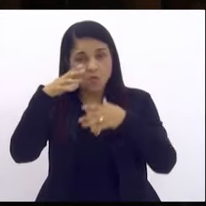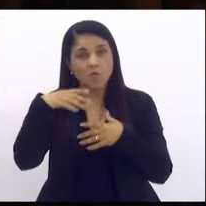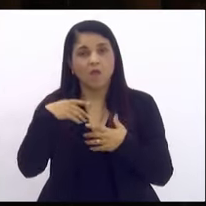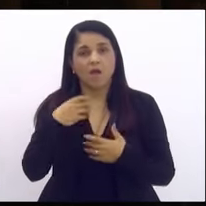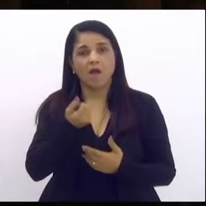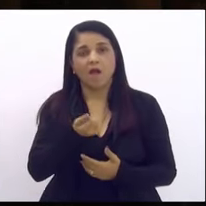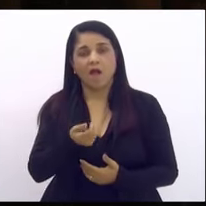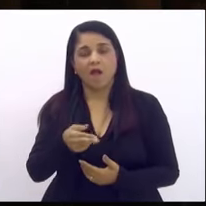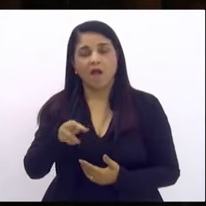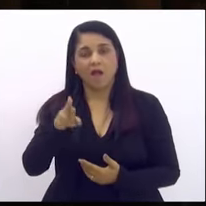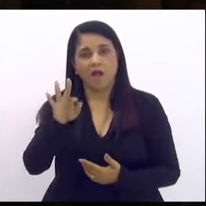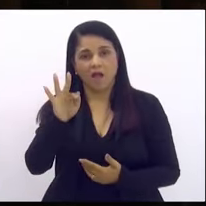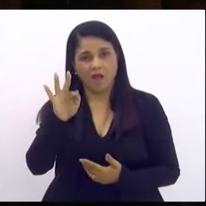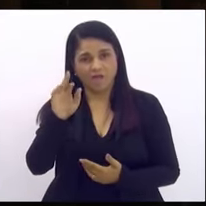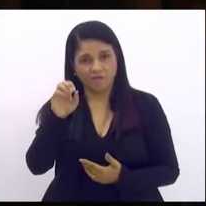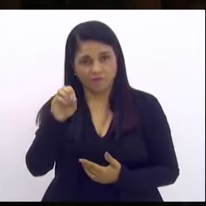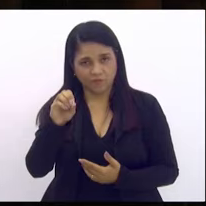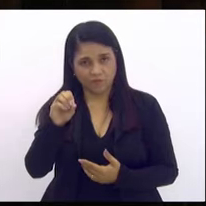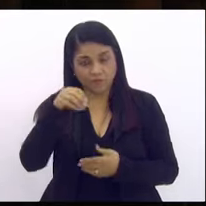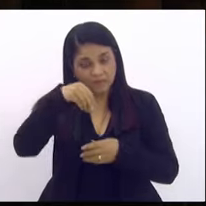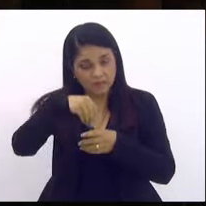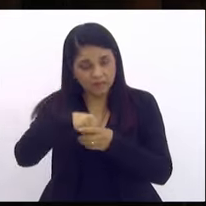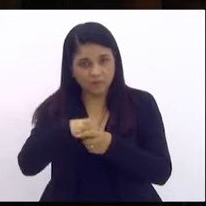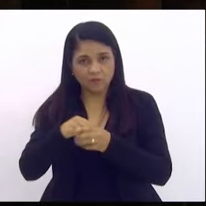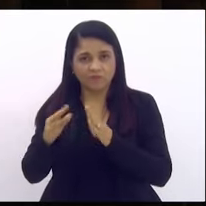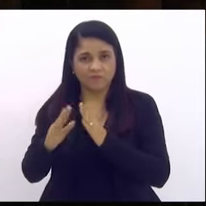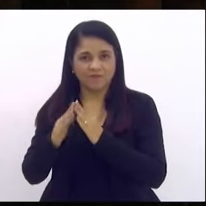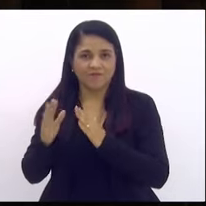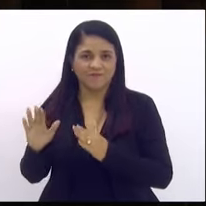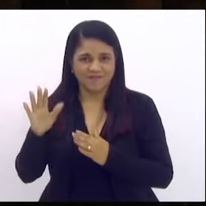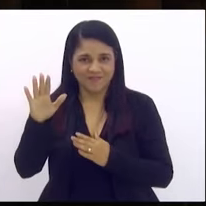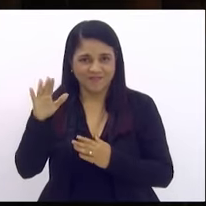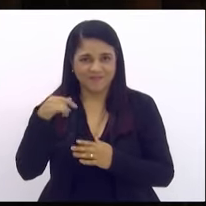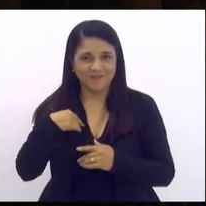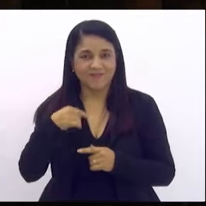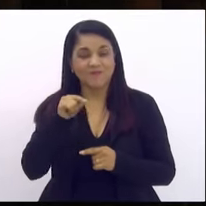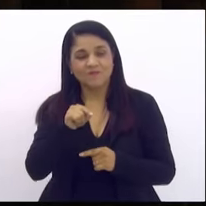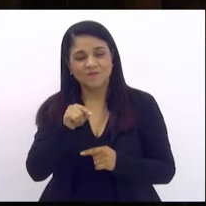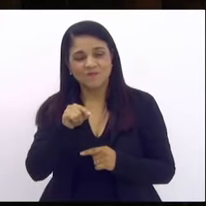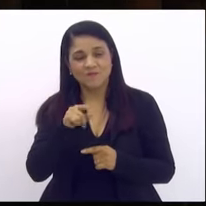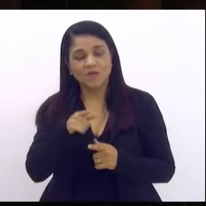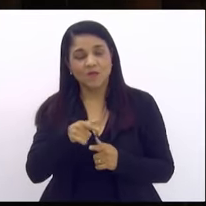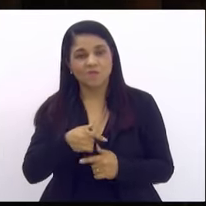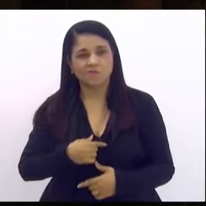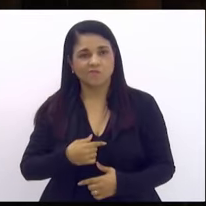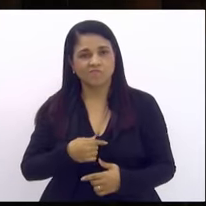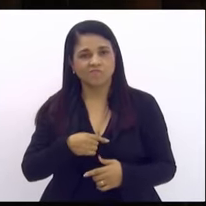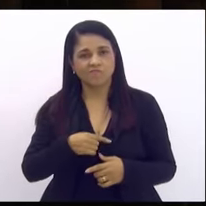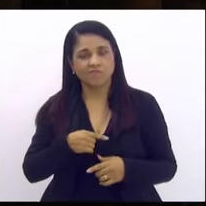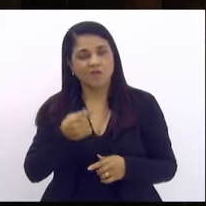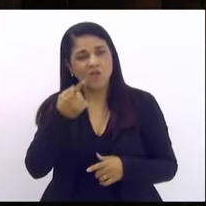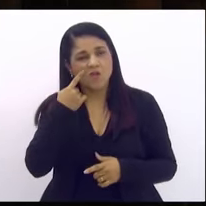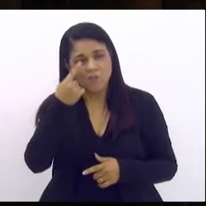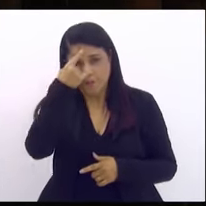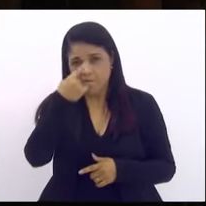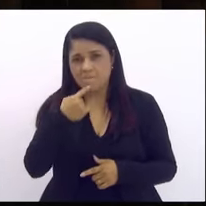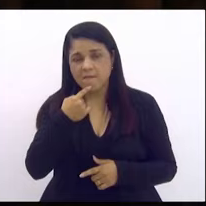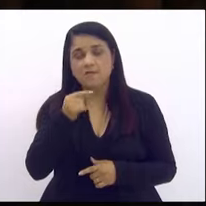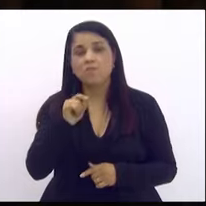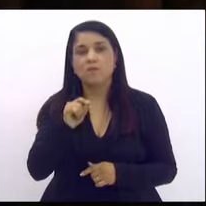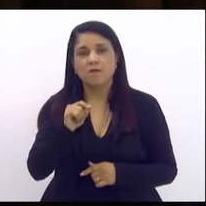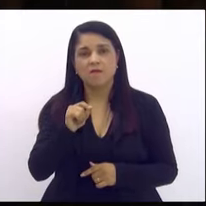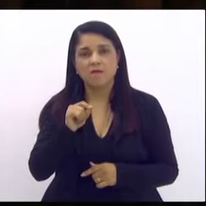favela e a imagem gerada foi exatamente uma mulher negra com uma arma na mão e aquilo